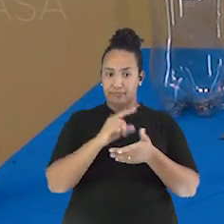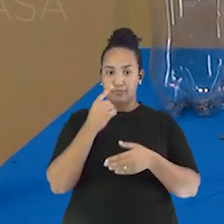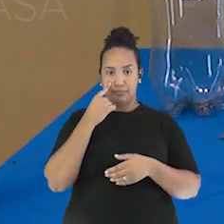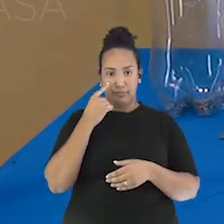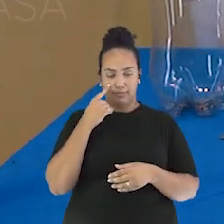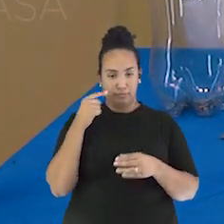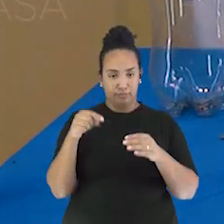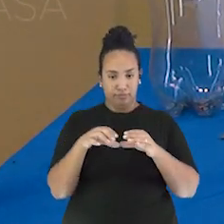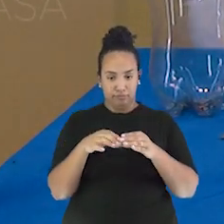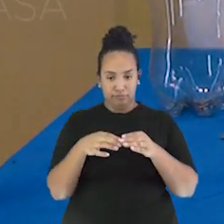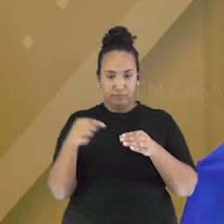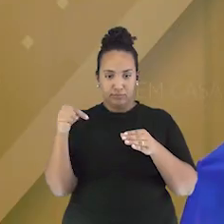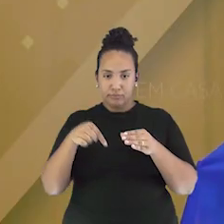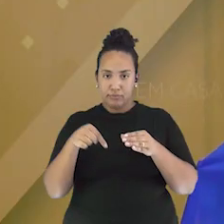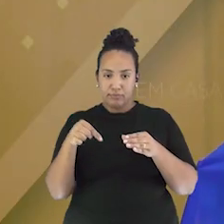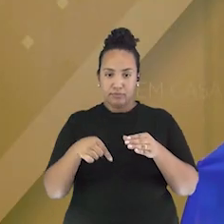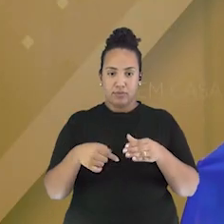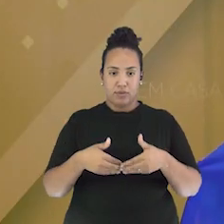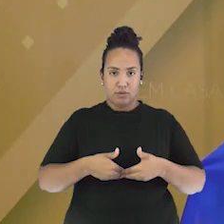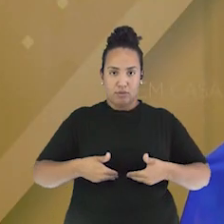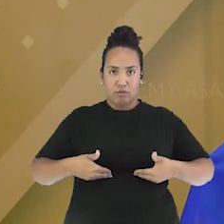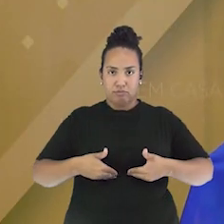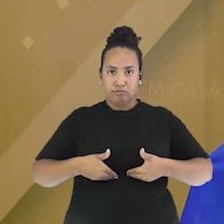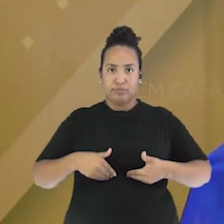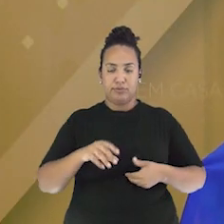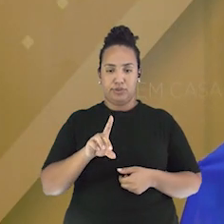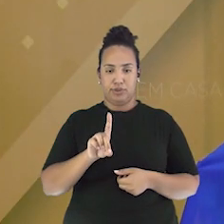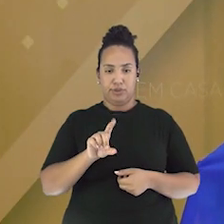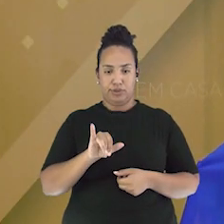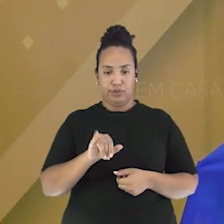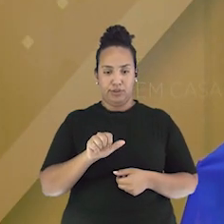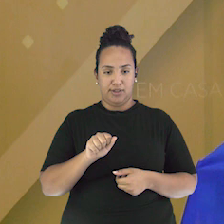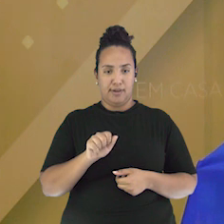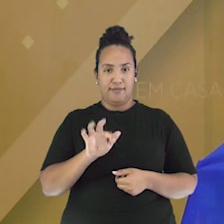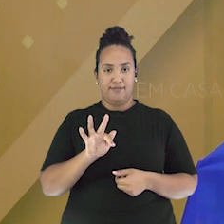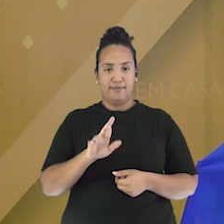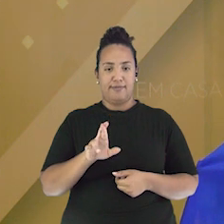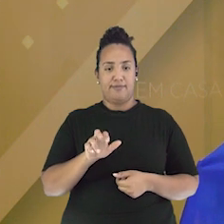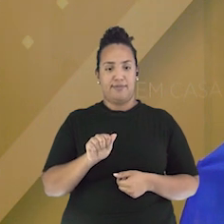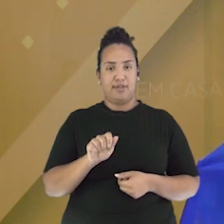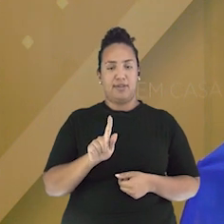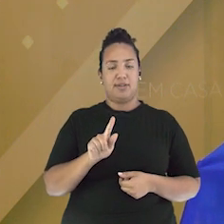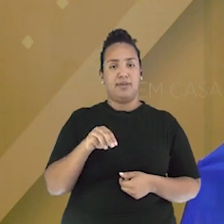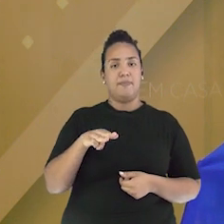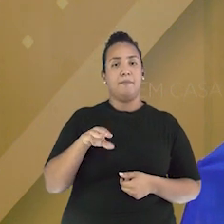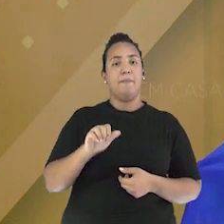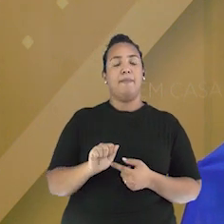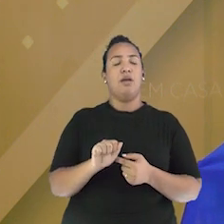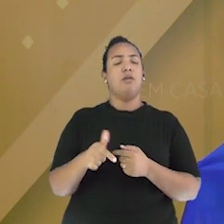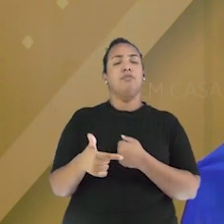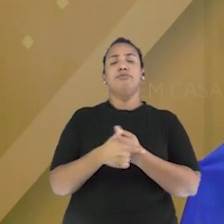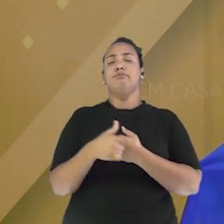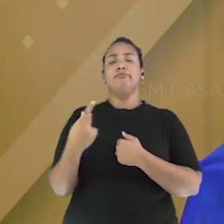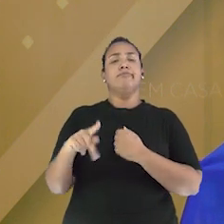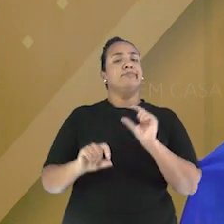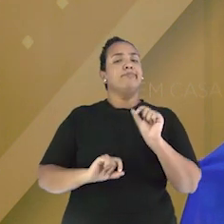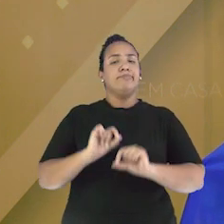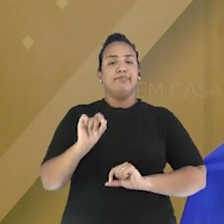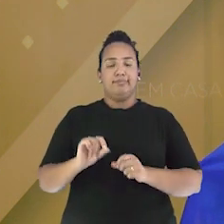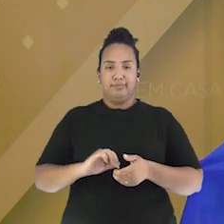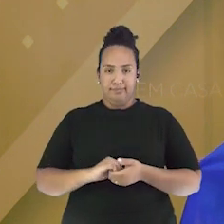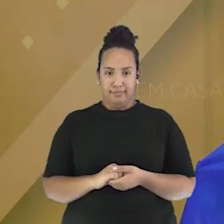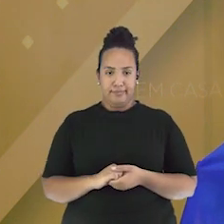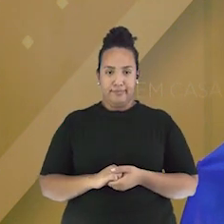representava o diafragma, um músculo que nós temos aqui na parte inferior, abaixo dos pulmões. E qual o papel dele? Ele se movimenta da seguinte